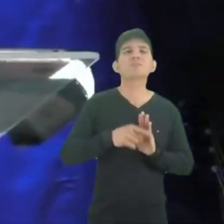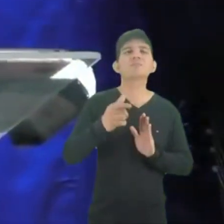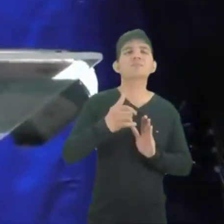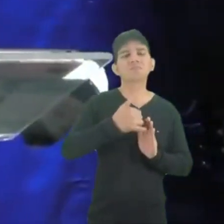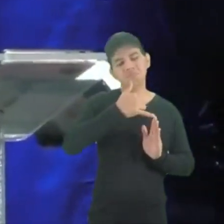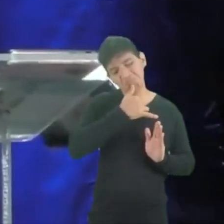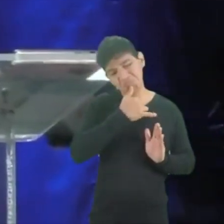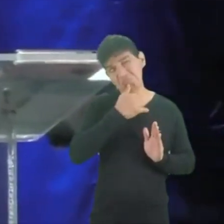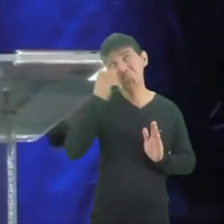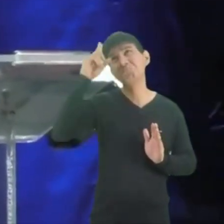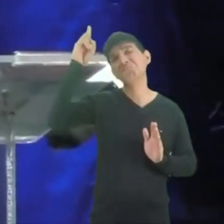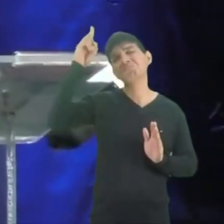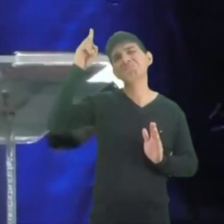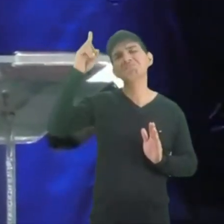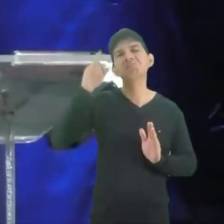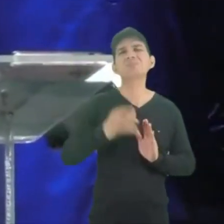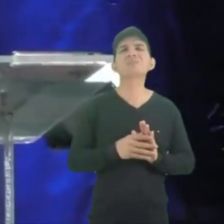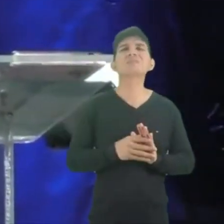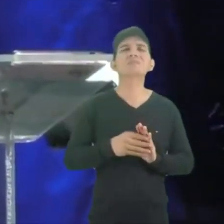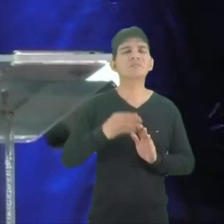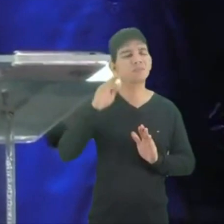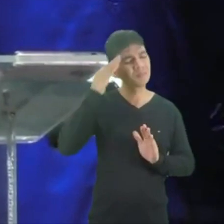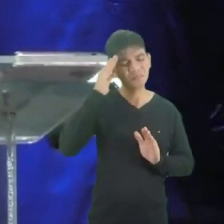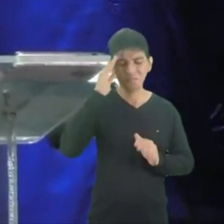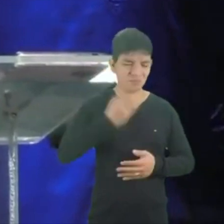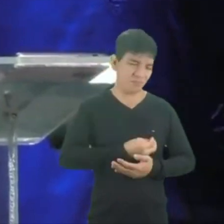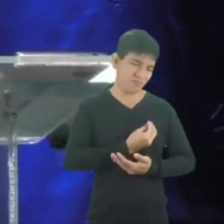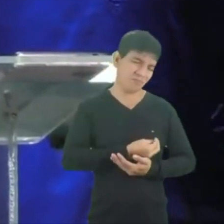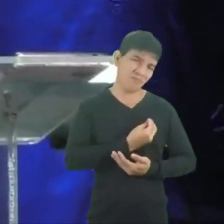decepcionamos com Deus por não entendermos a vida.